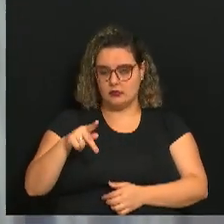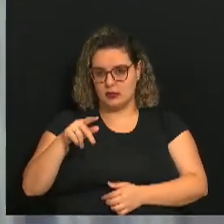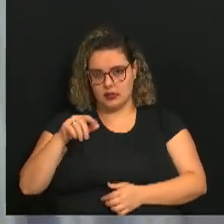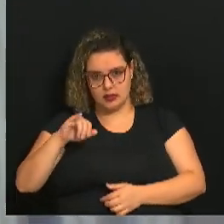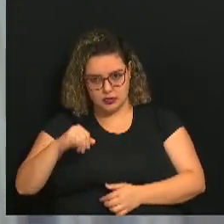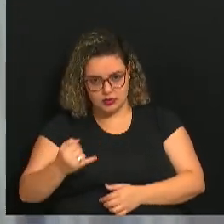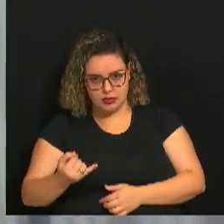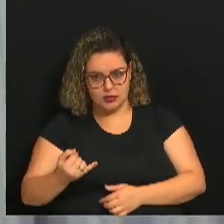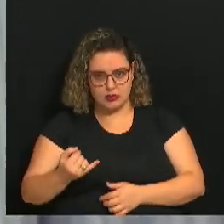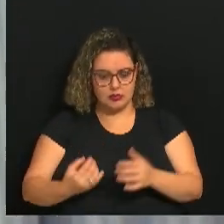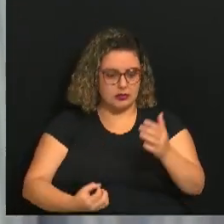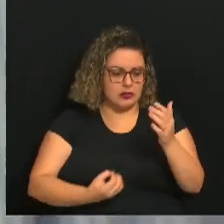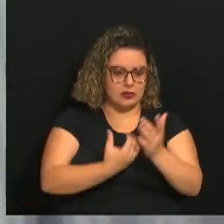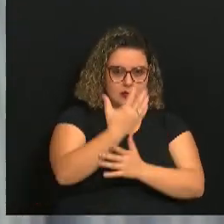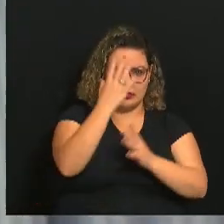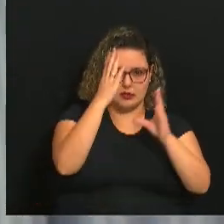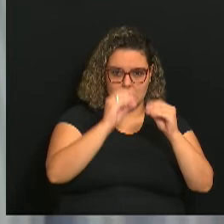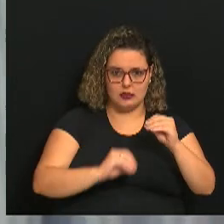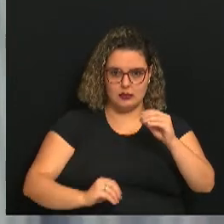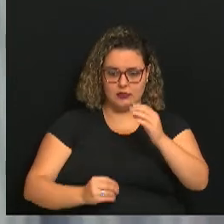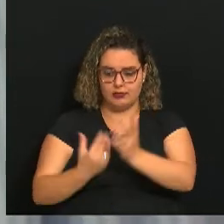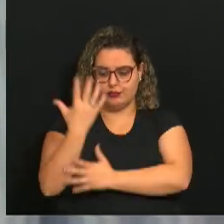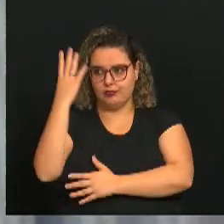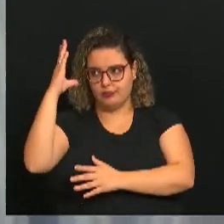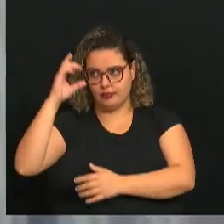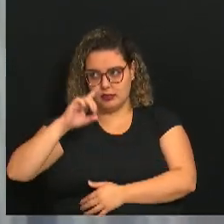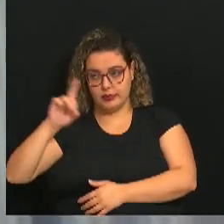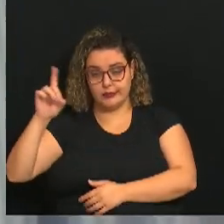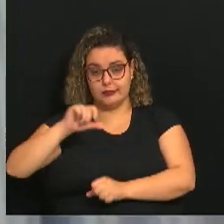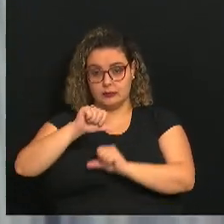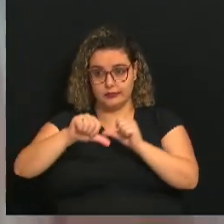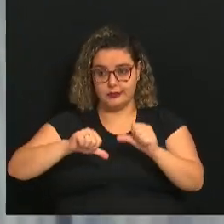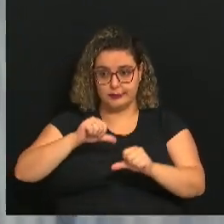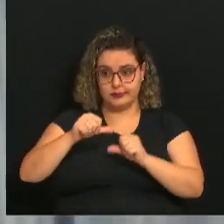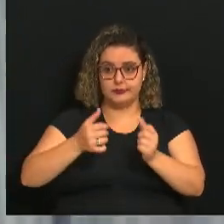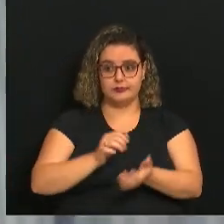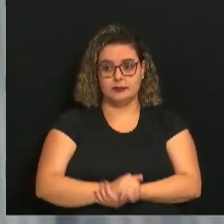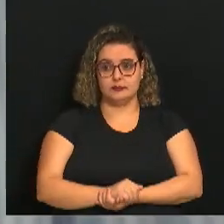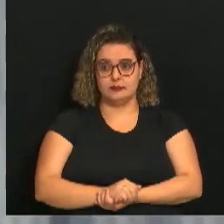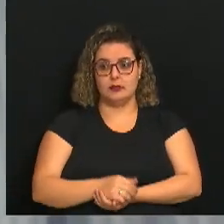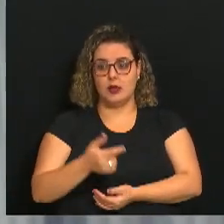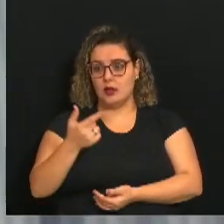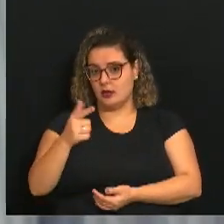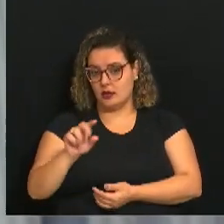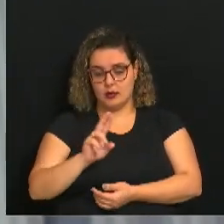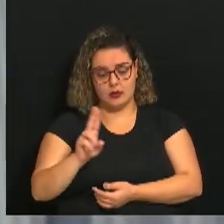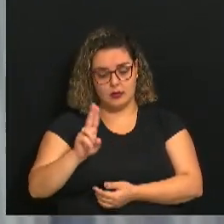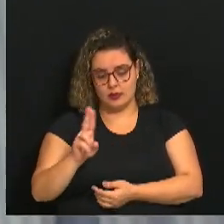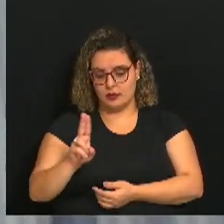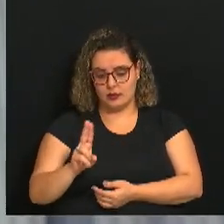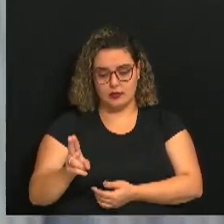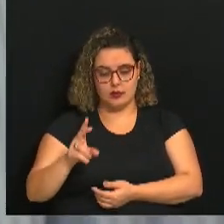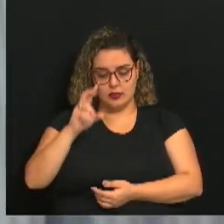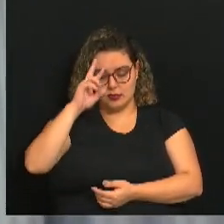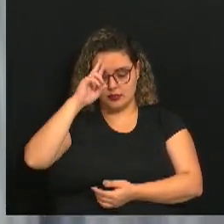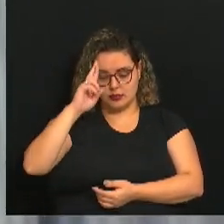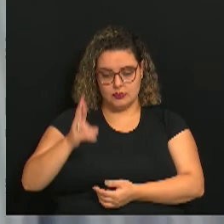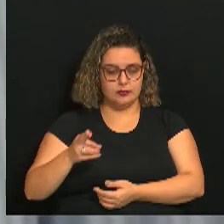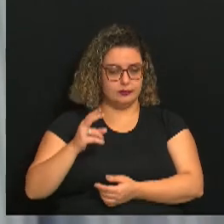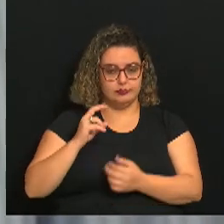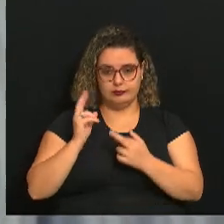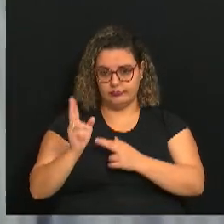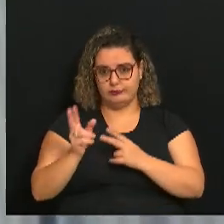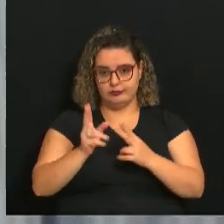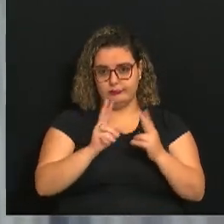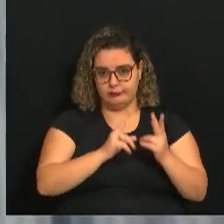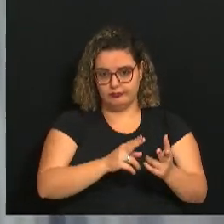de uma hora para outra, ou que são modificados, né, mas continuam os mesmos donos, ou gente descompromissada que sai